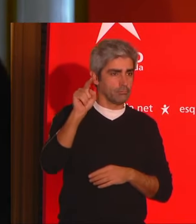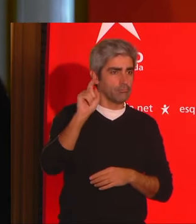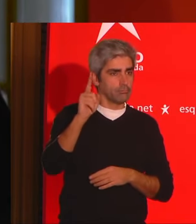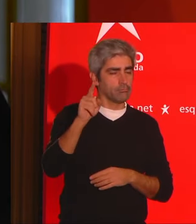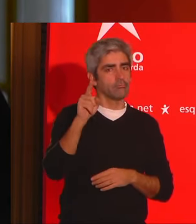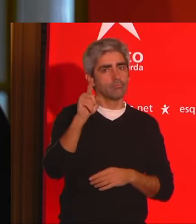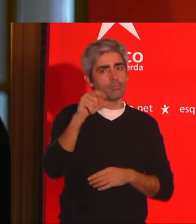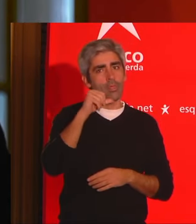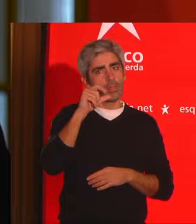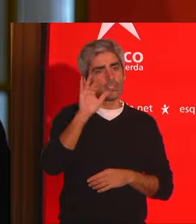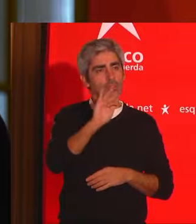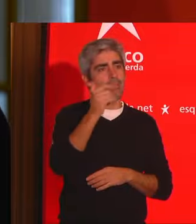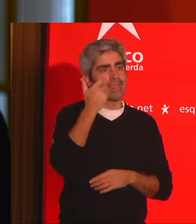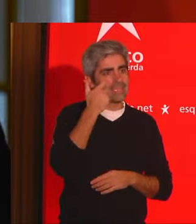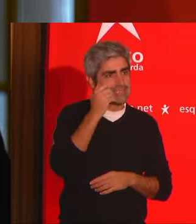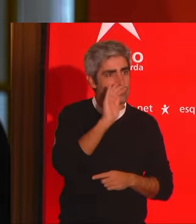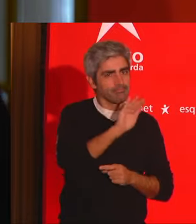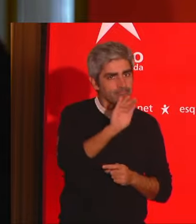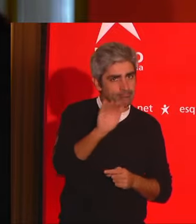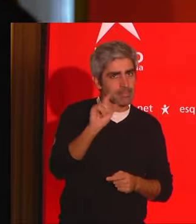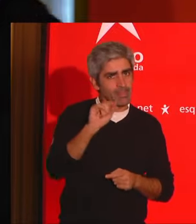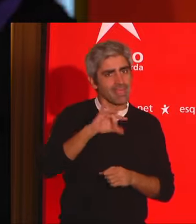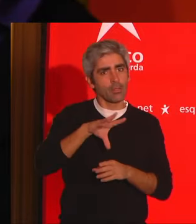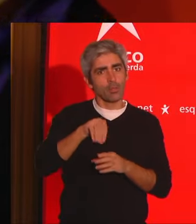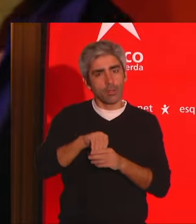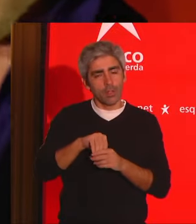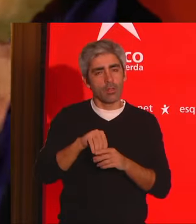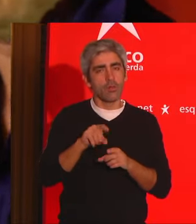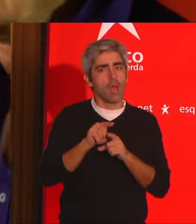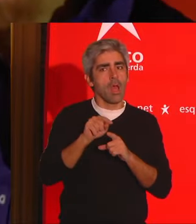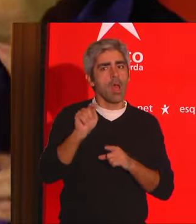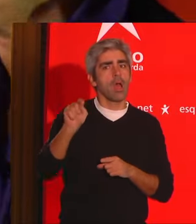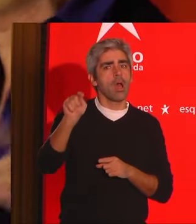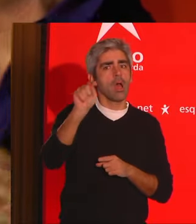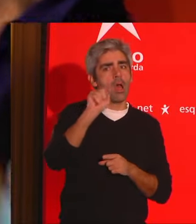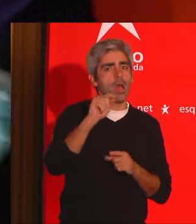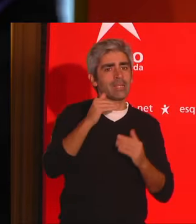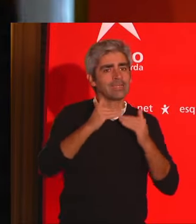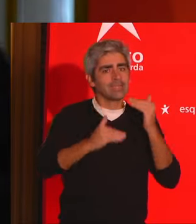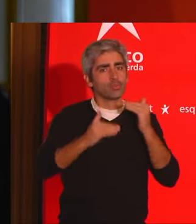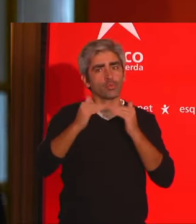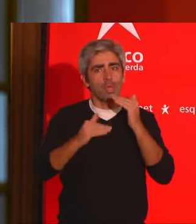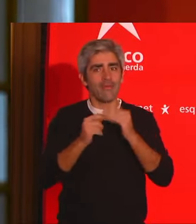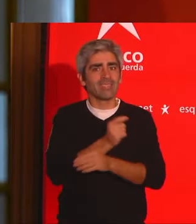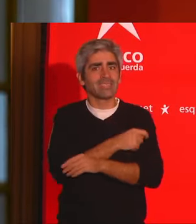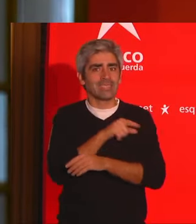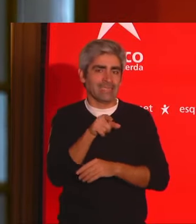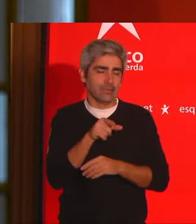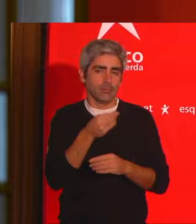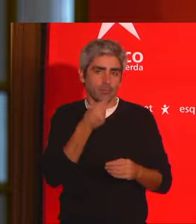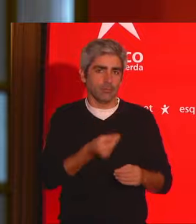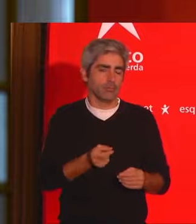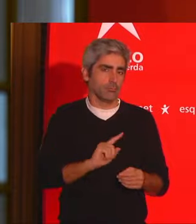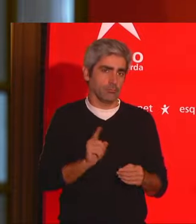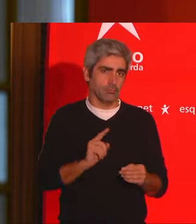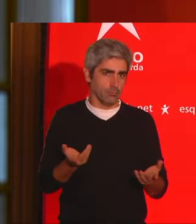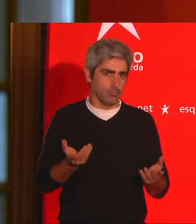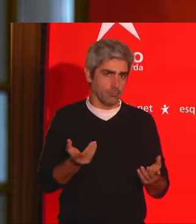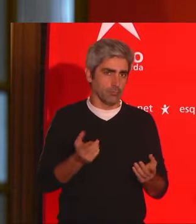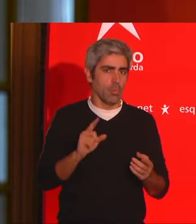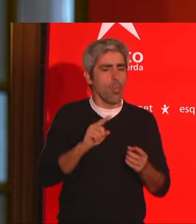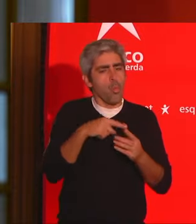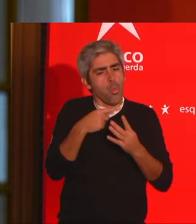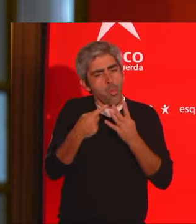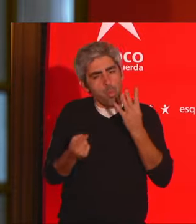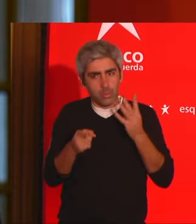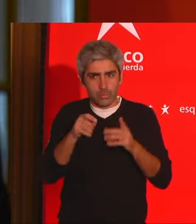Para que ele frequentemente chama a atenção, incluindo a iniquidade da desigualdade na vacinação, e com todas as